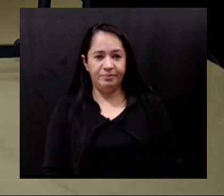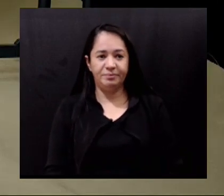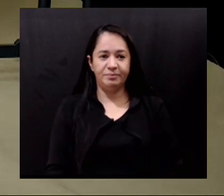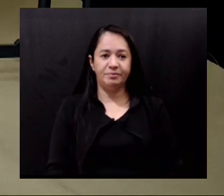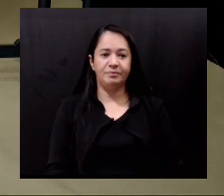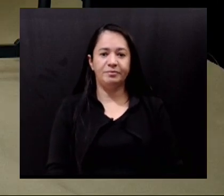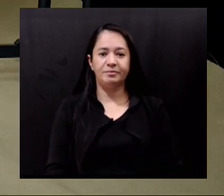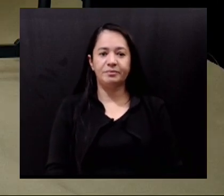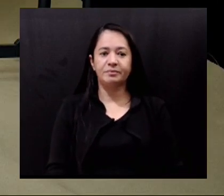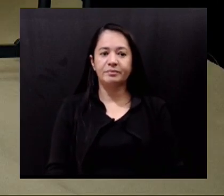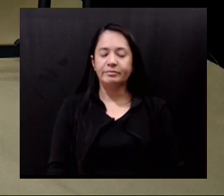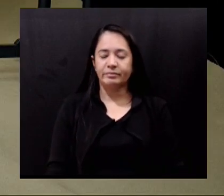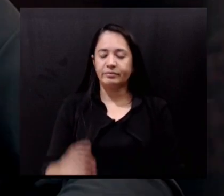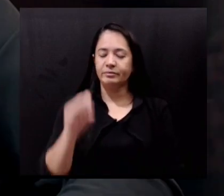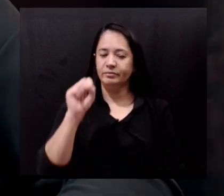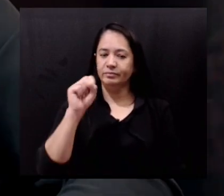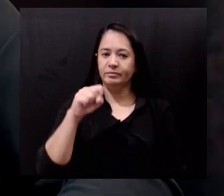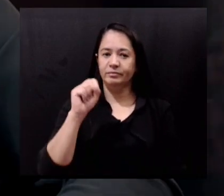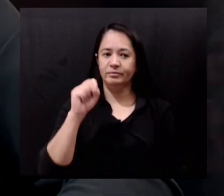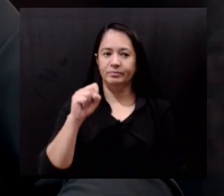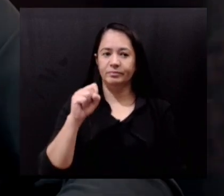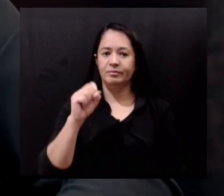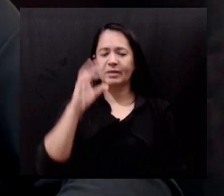Sim, com certeza.